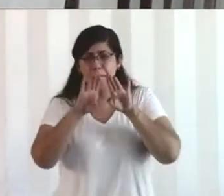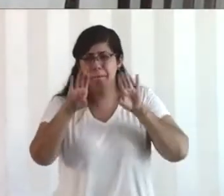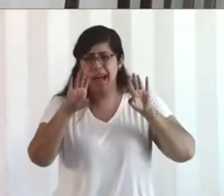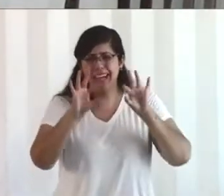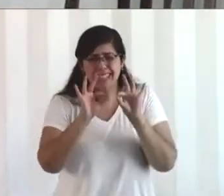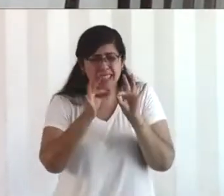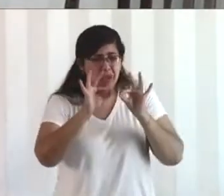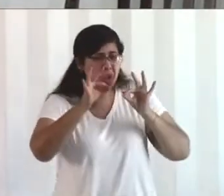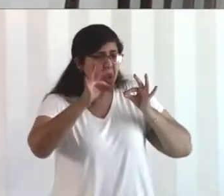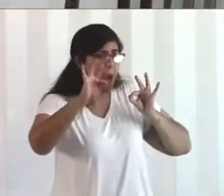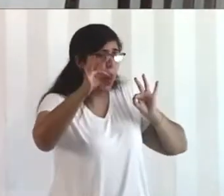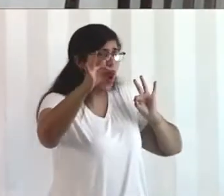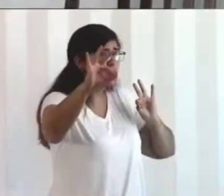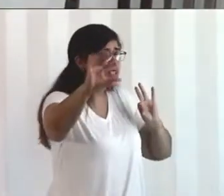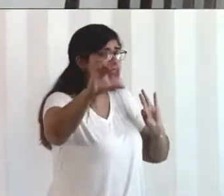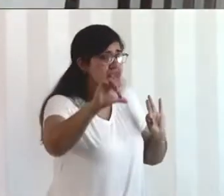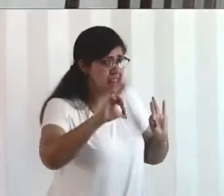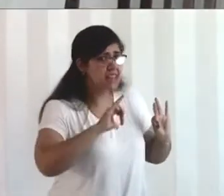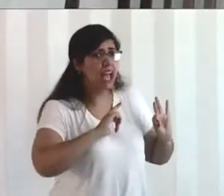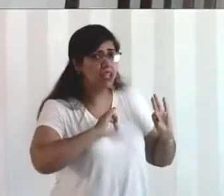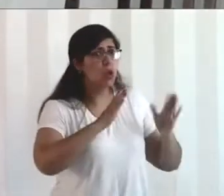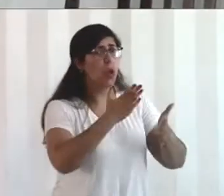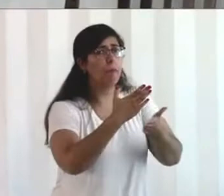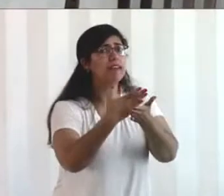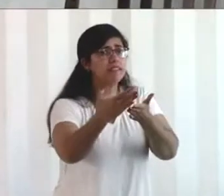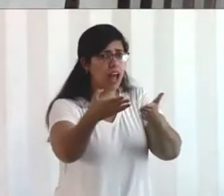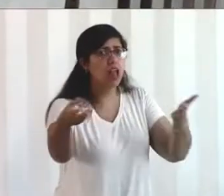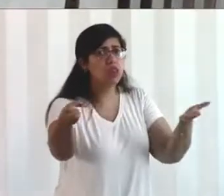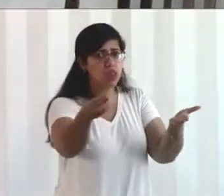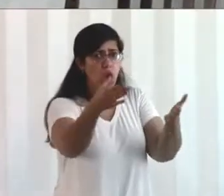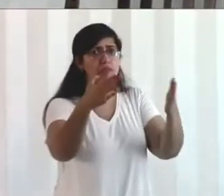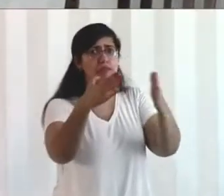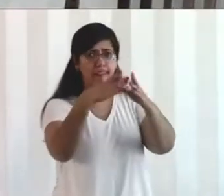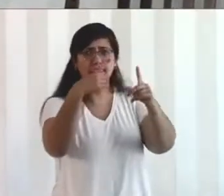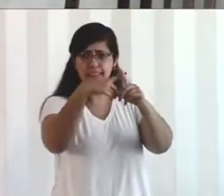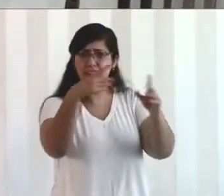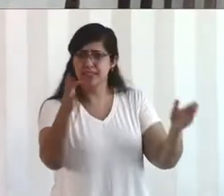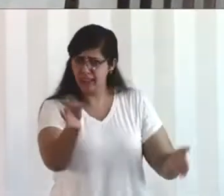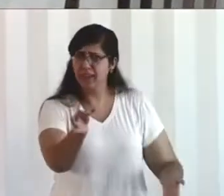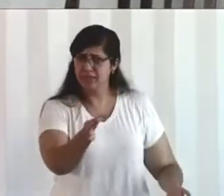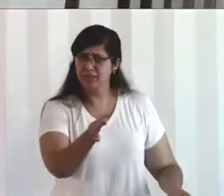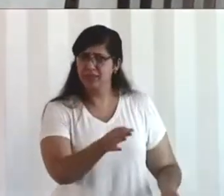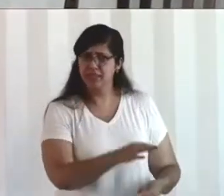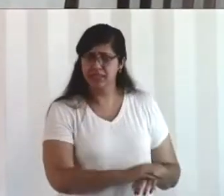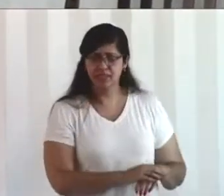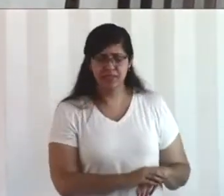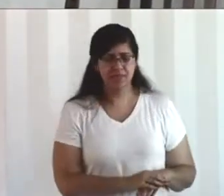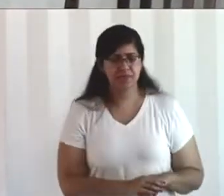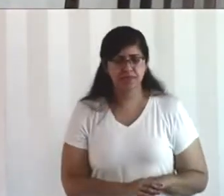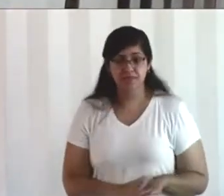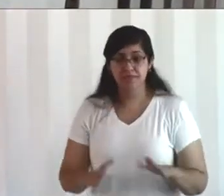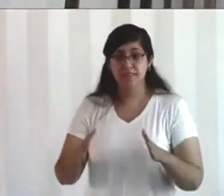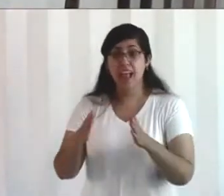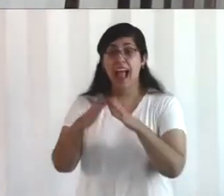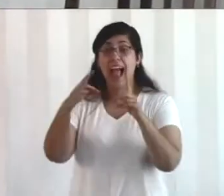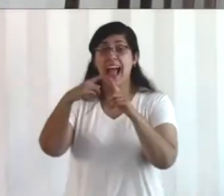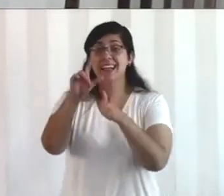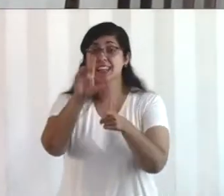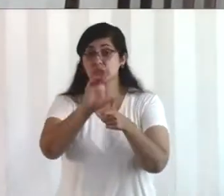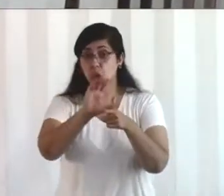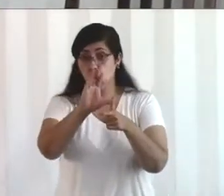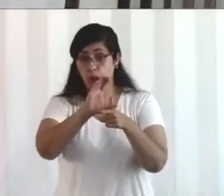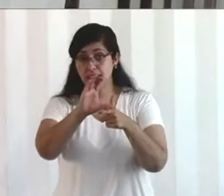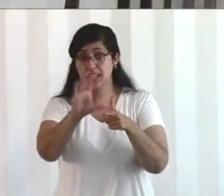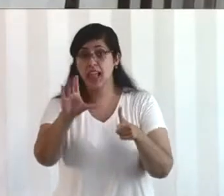e difícil que seja, para plantar novas igrejas. A igreja de Corinto teve essa base